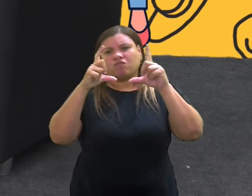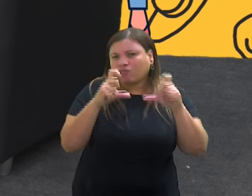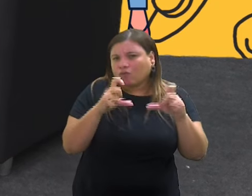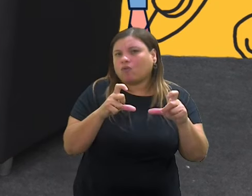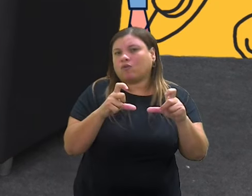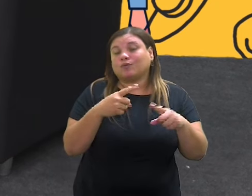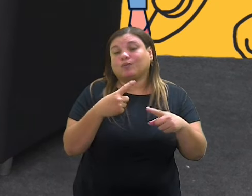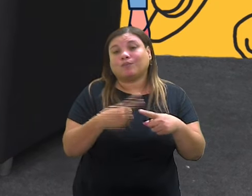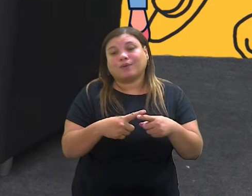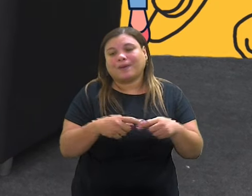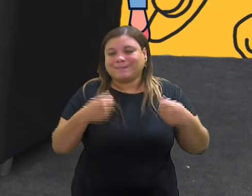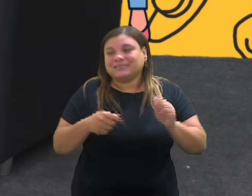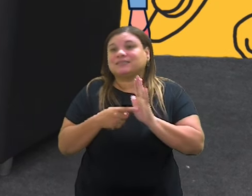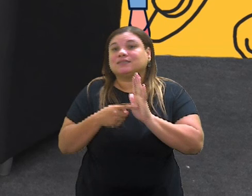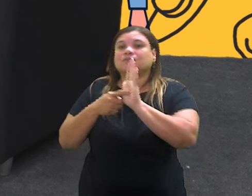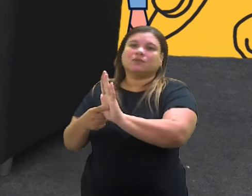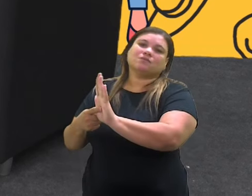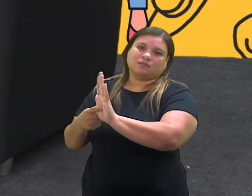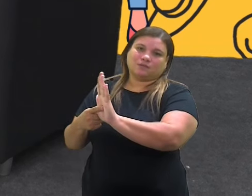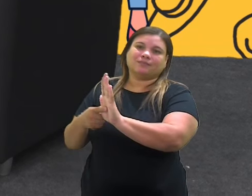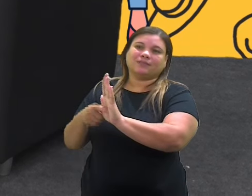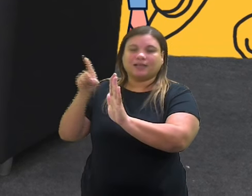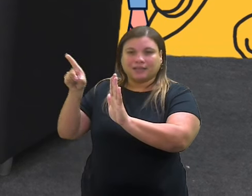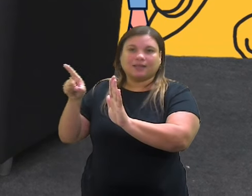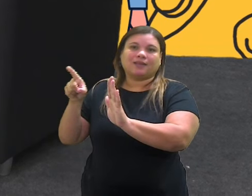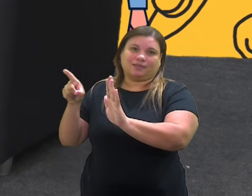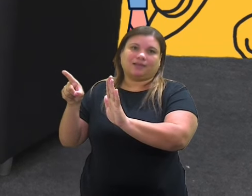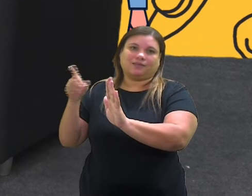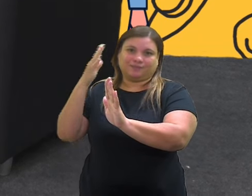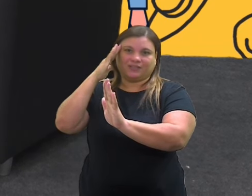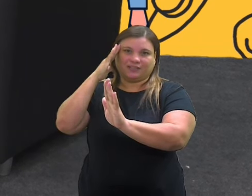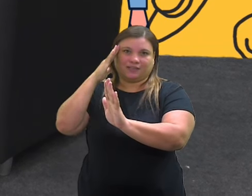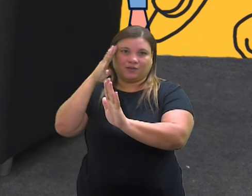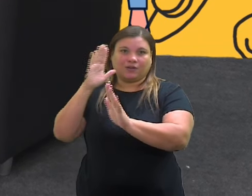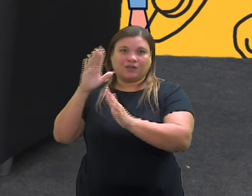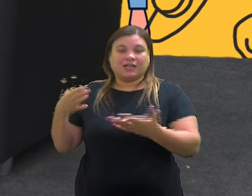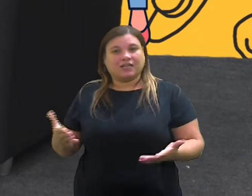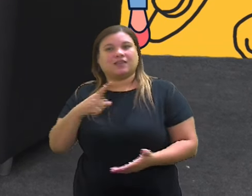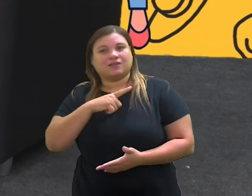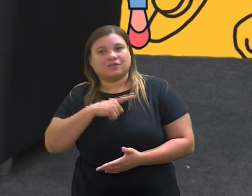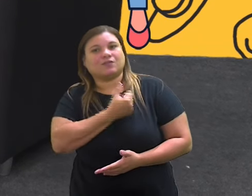para a Polícia Ambiental ou para o Centro de Controle de Zoonoses. Lá o número é